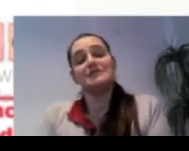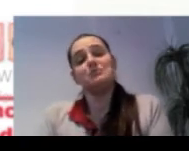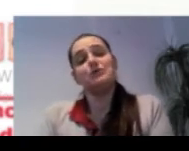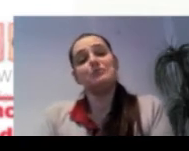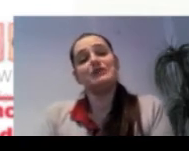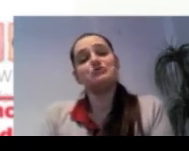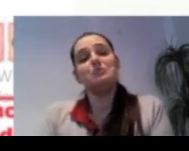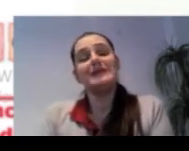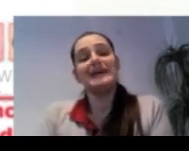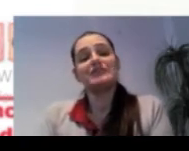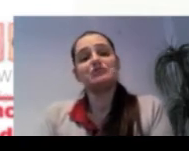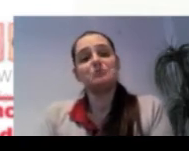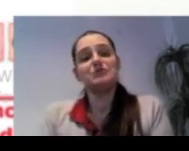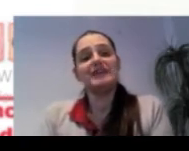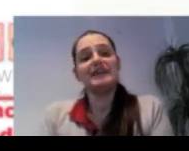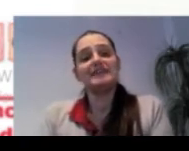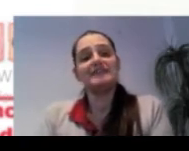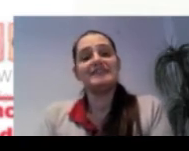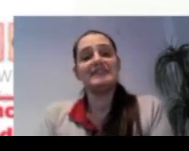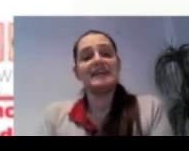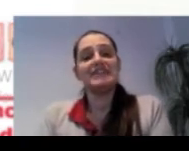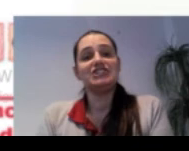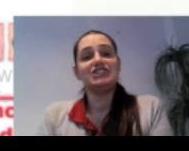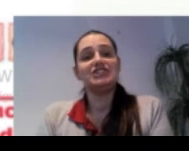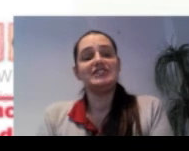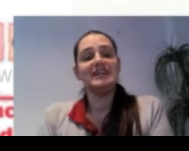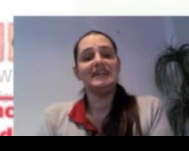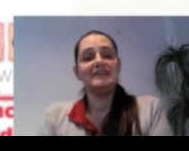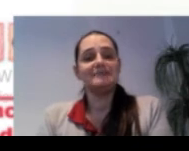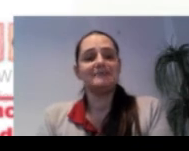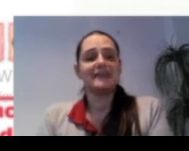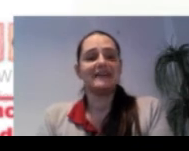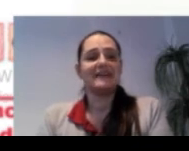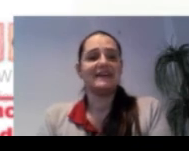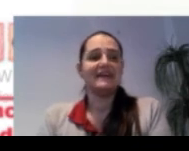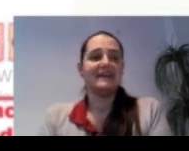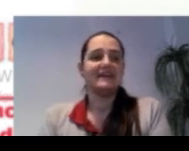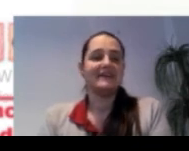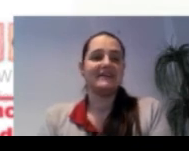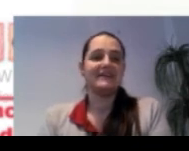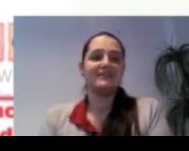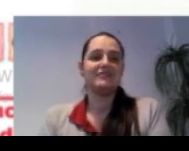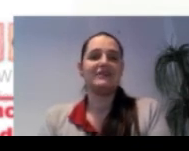Nos humanos é um pouco mais complexo, porque, na verdade, a gente tem